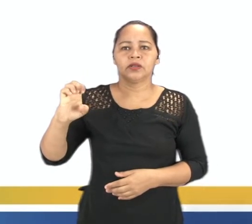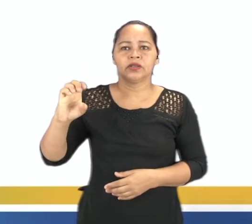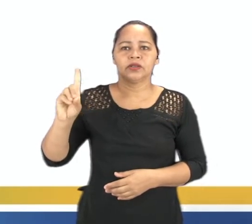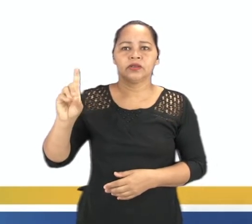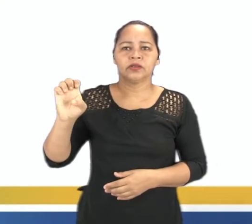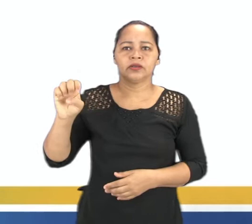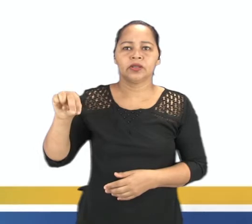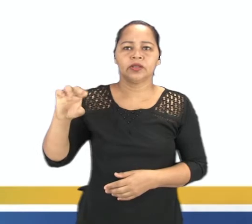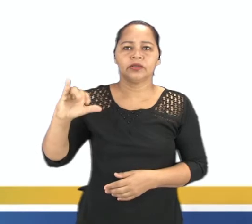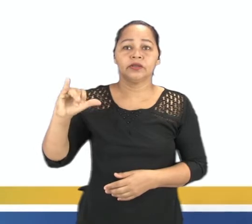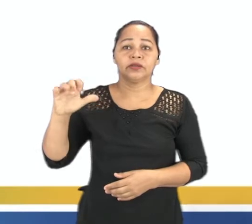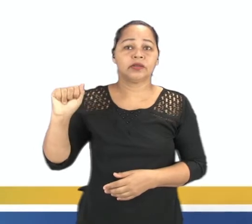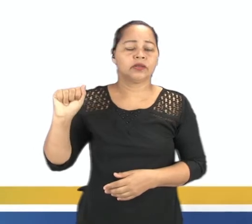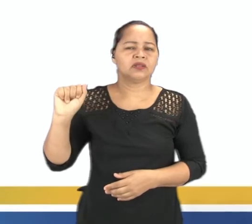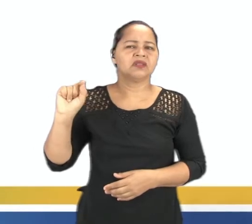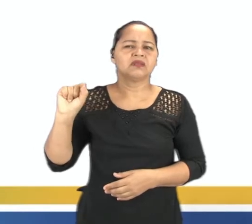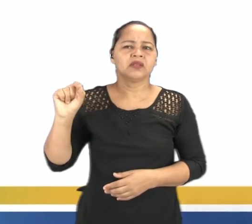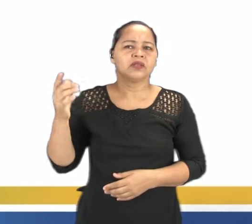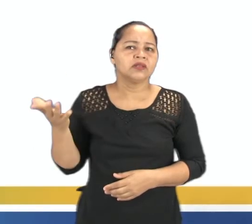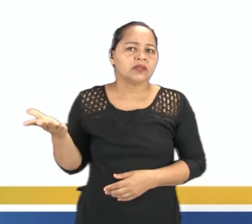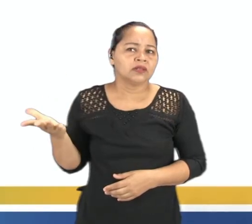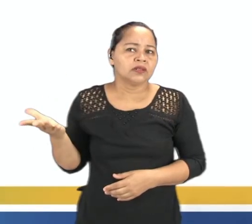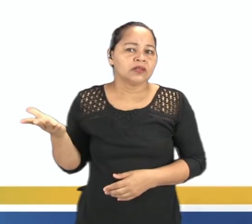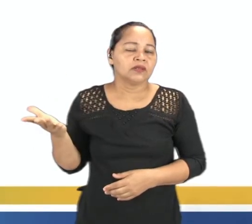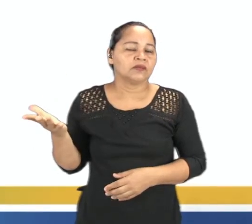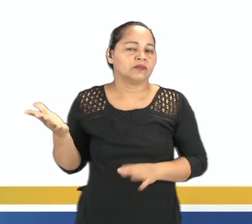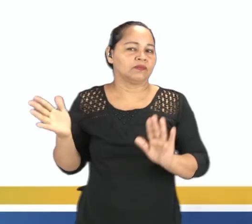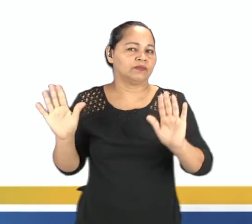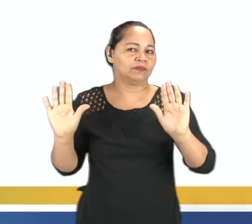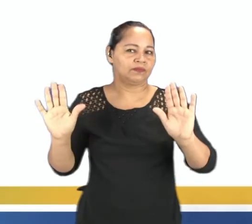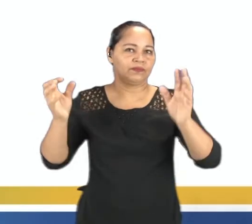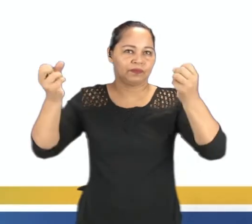é transcendência? Tá? Bem,